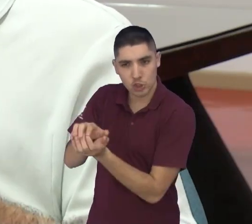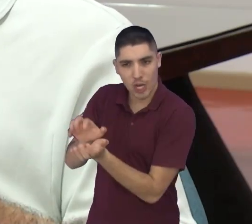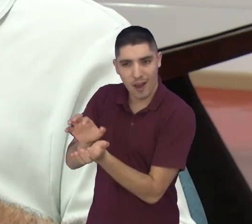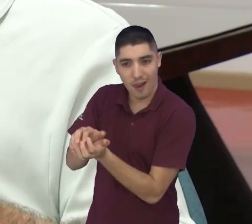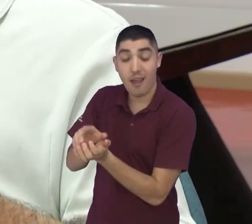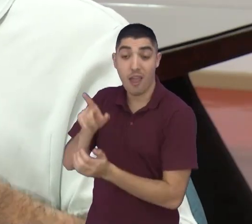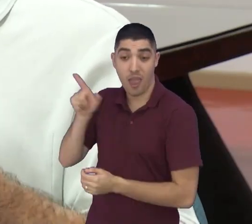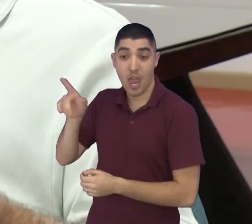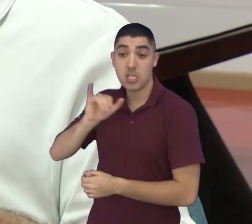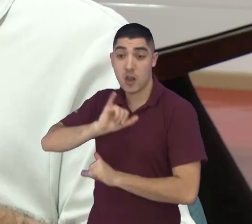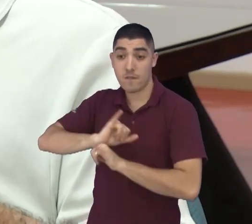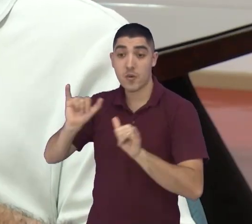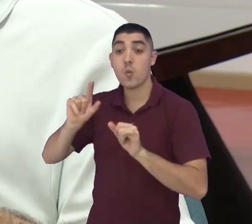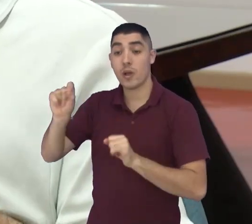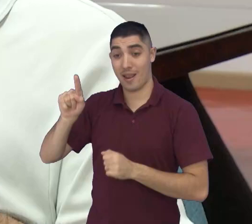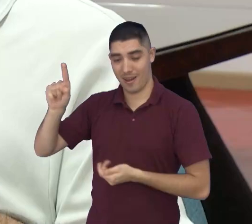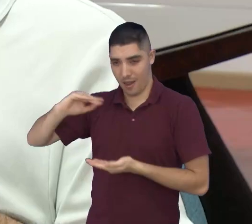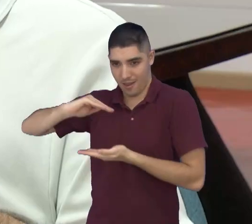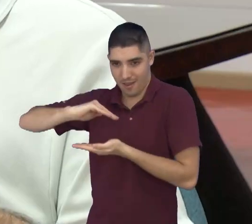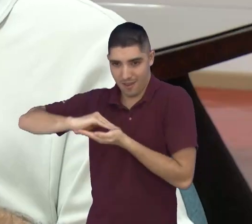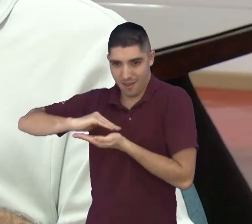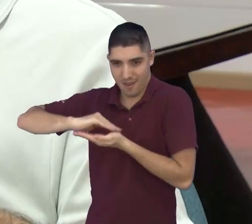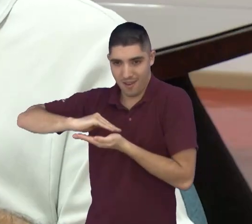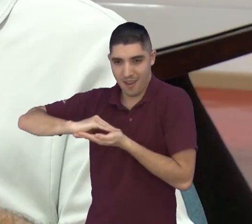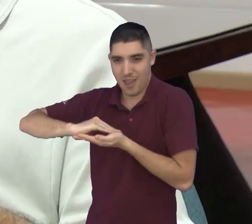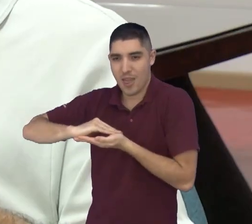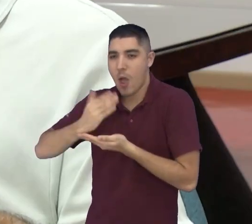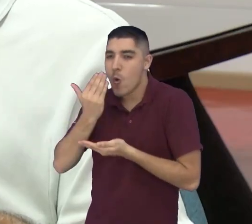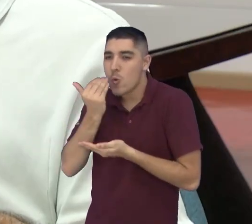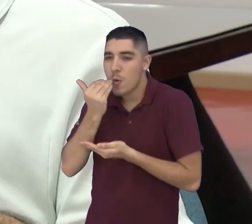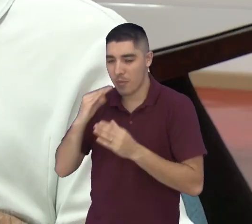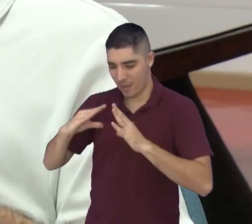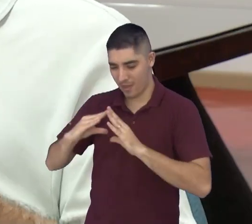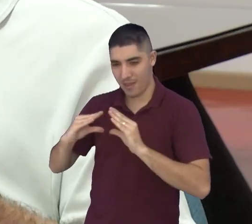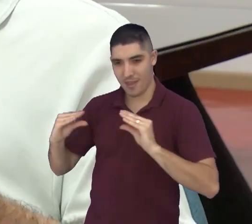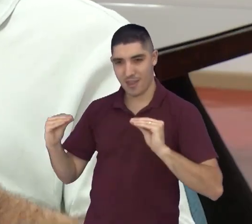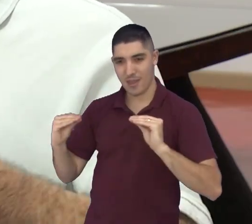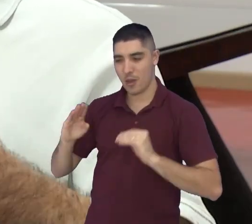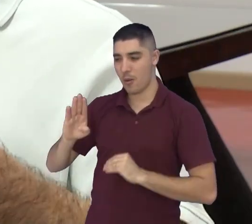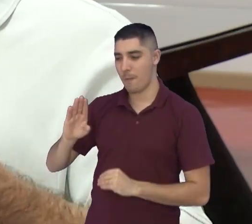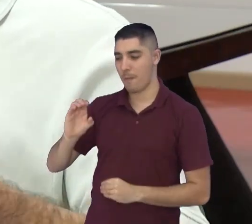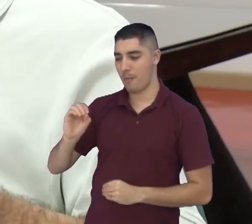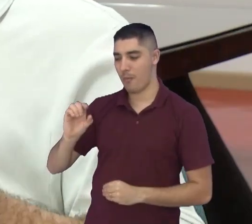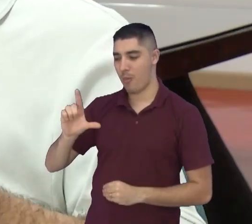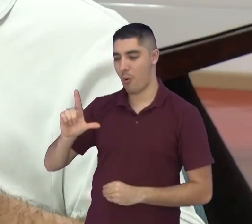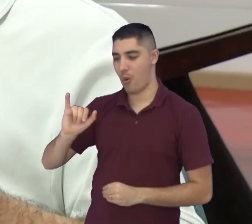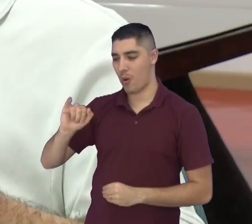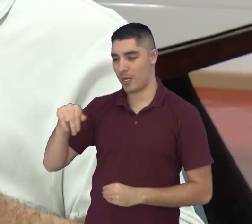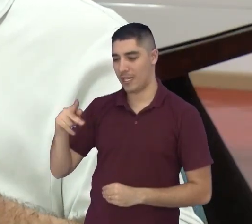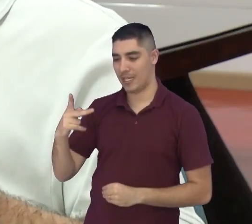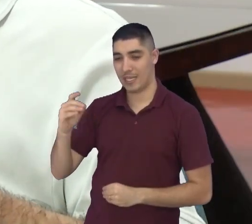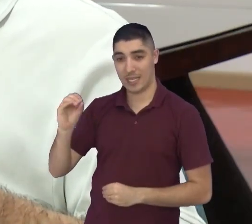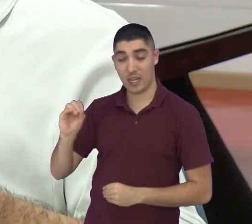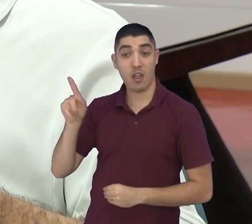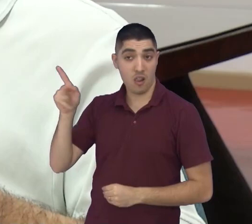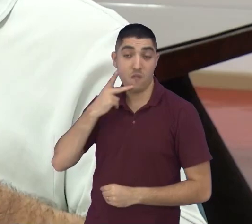caipira como um patrimônio imaterial. Quer dizer, é uma coisa... Ou então, às